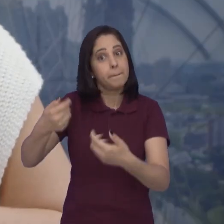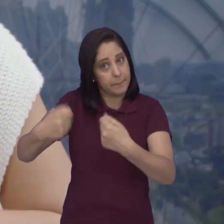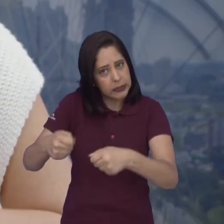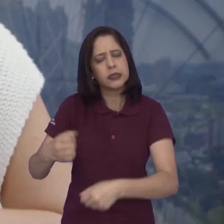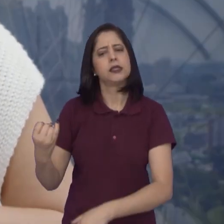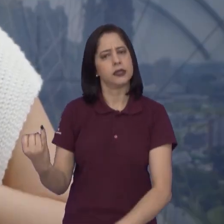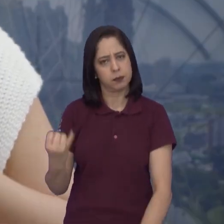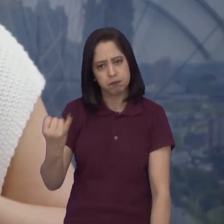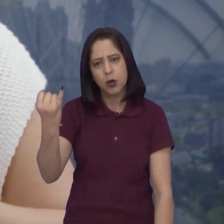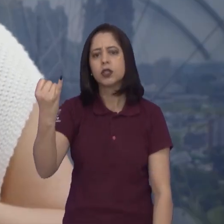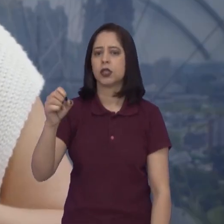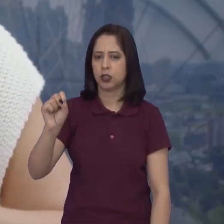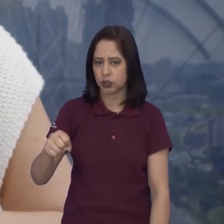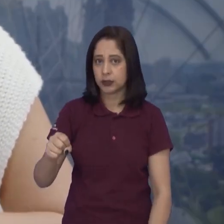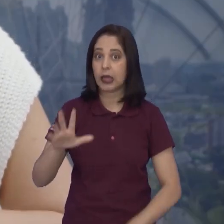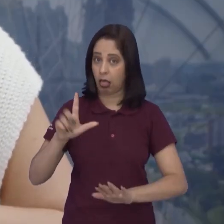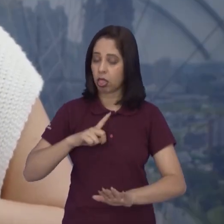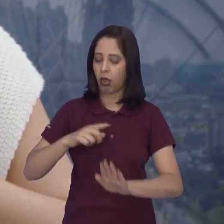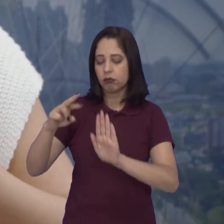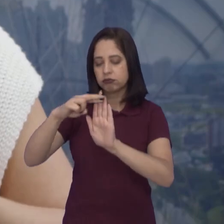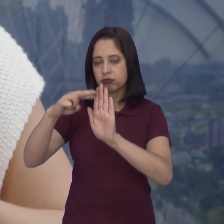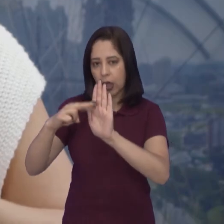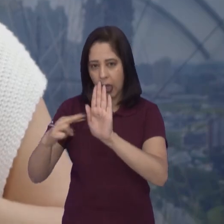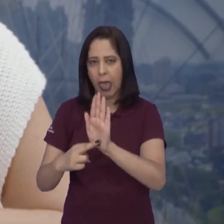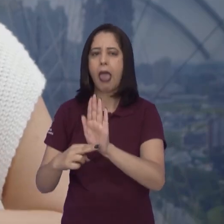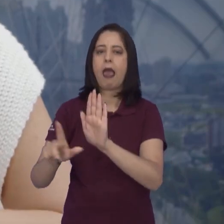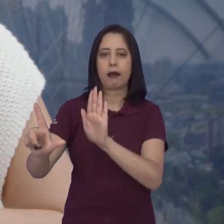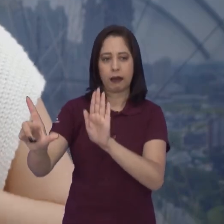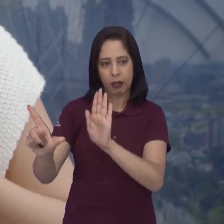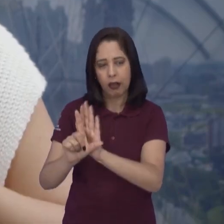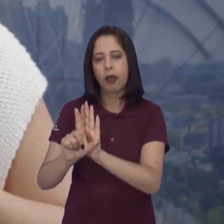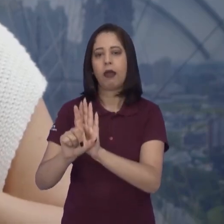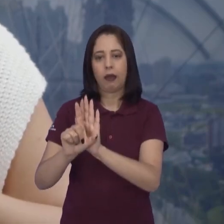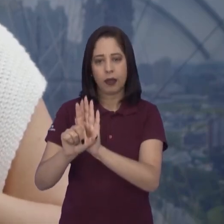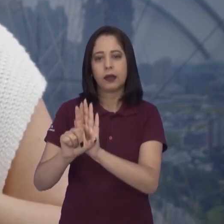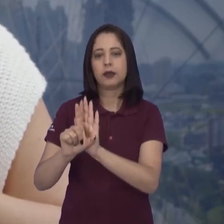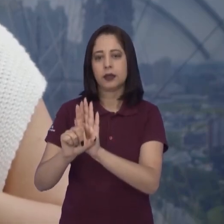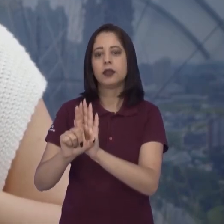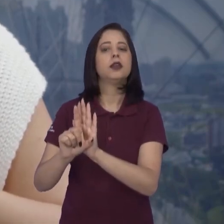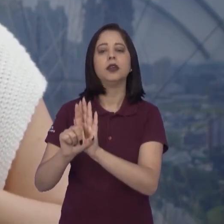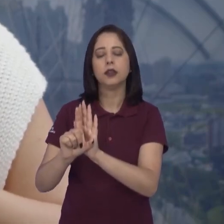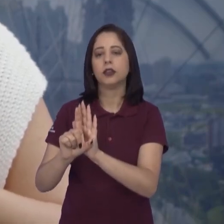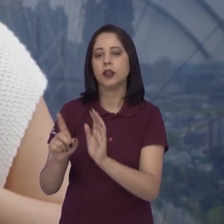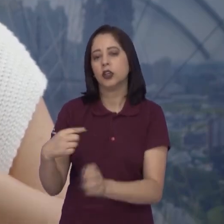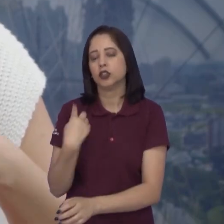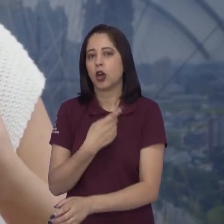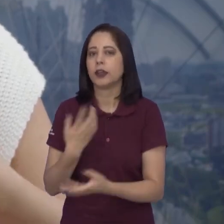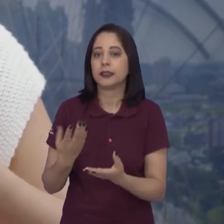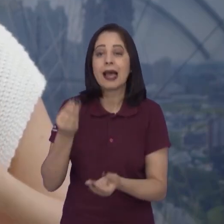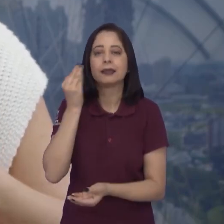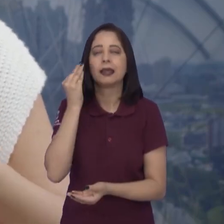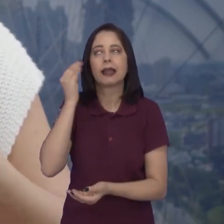necessário. Existem normas, né, legislações que elas trazem a possibilidade da gente